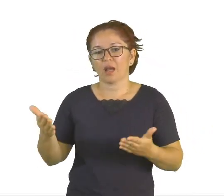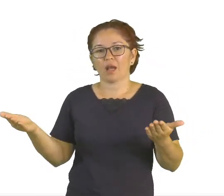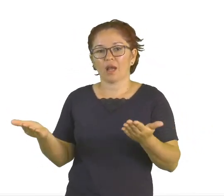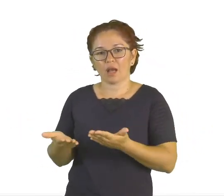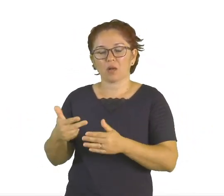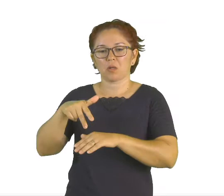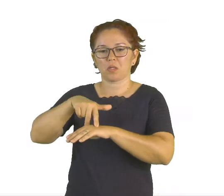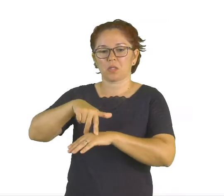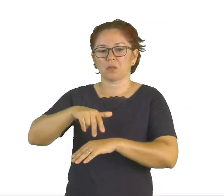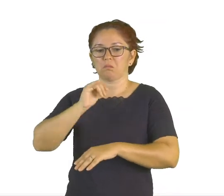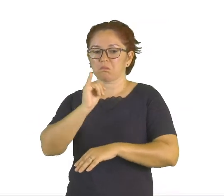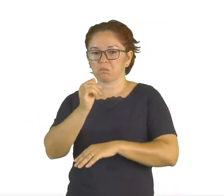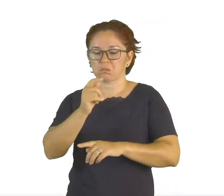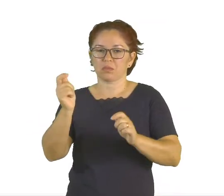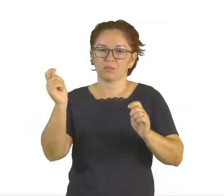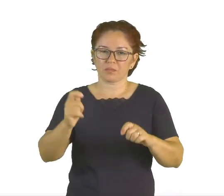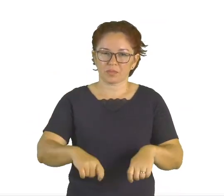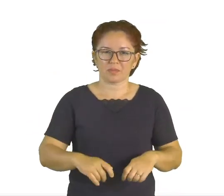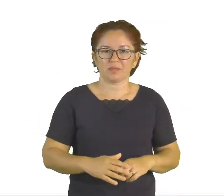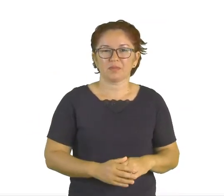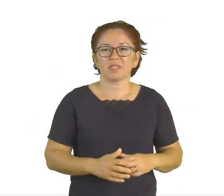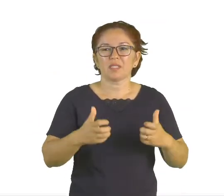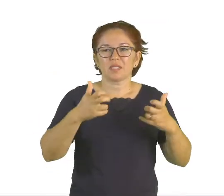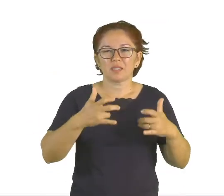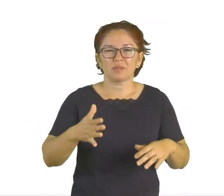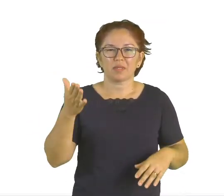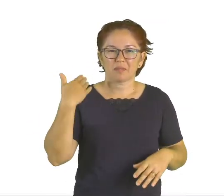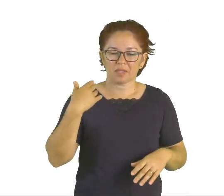quando cita o livro, também tem a